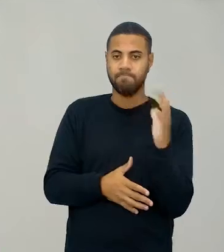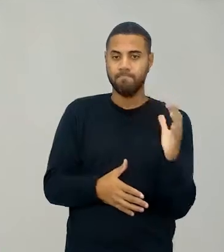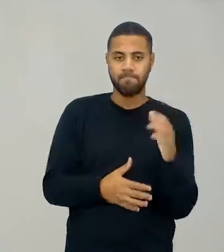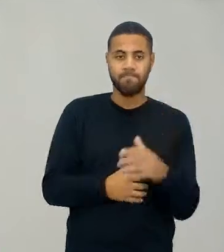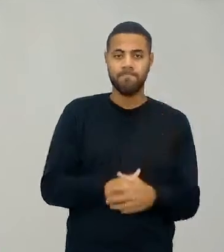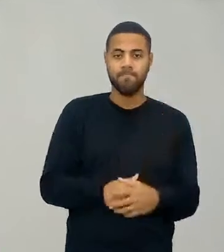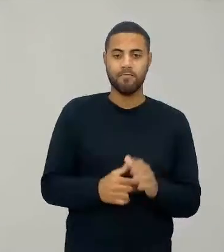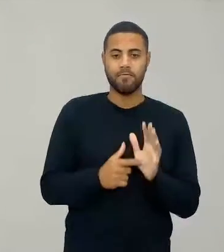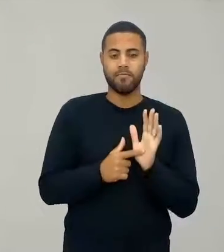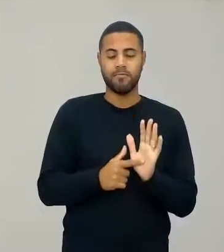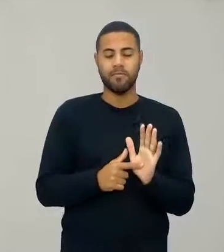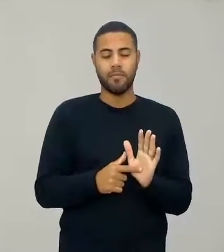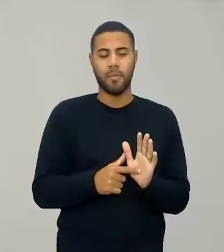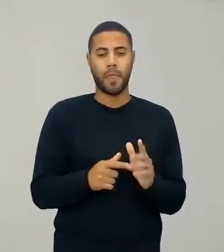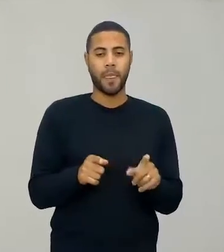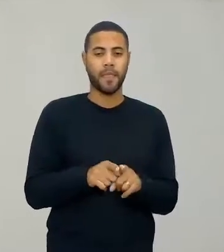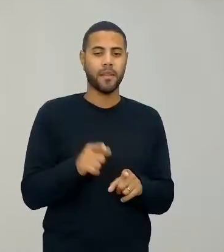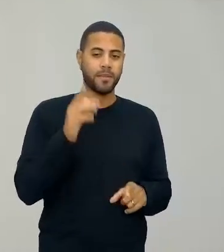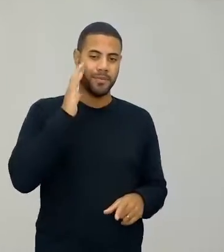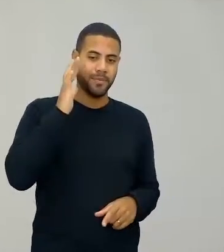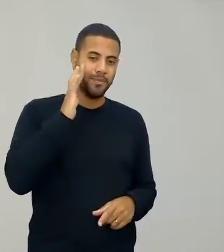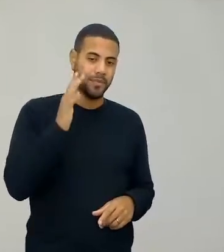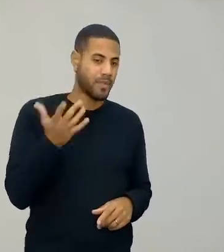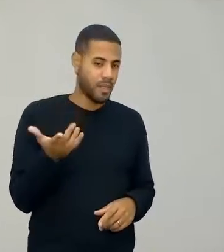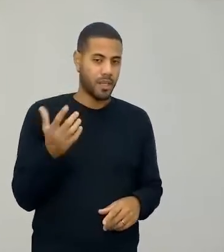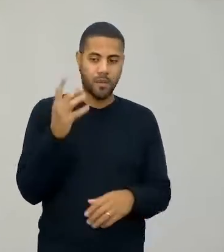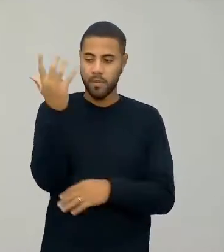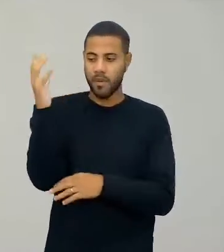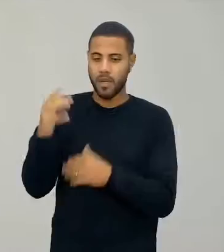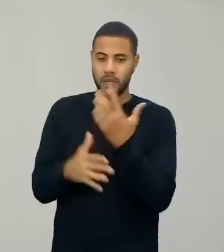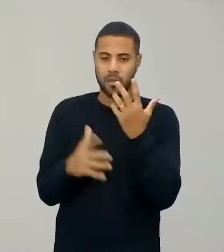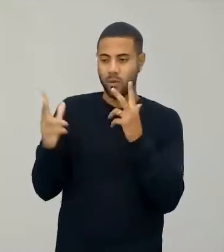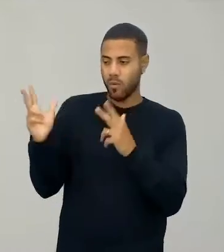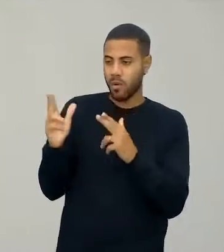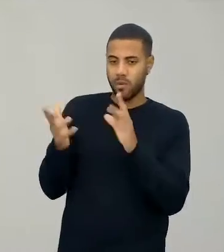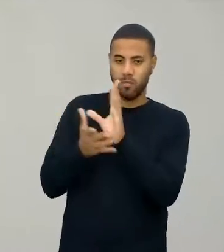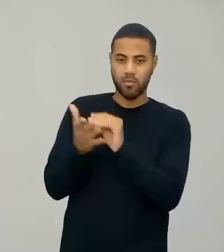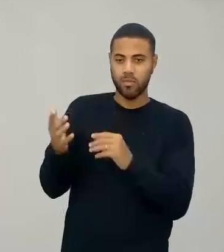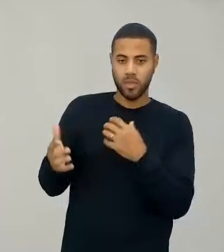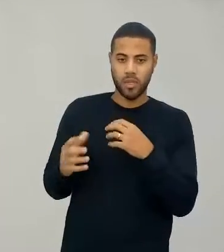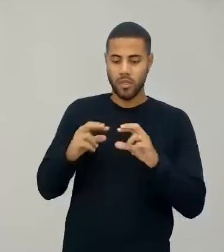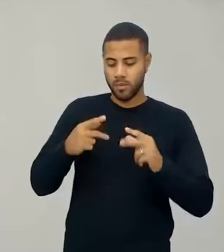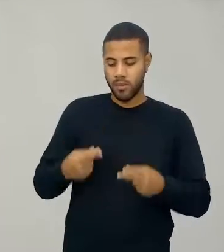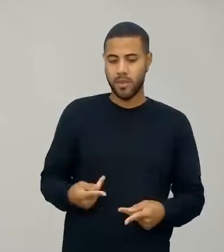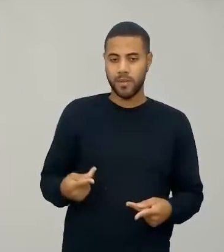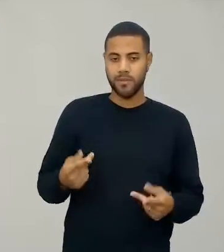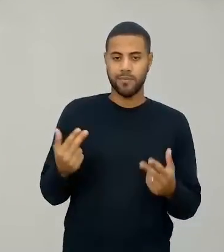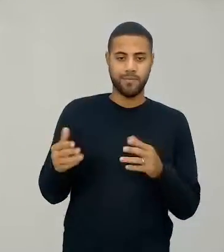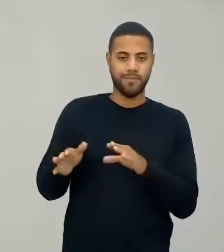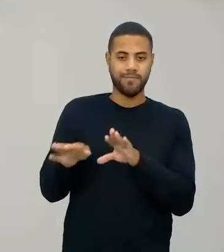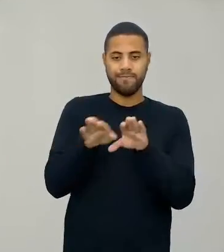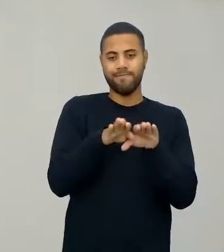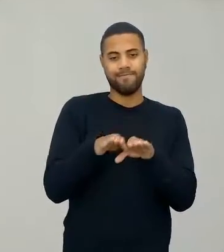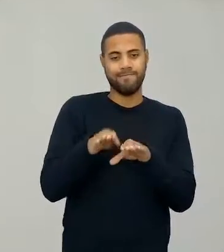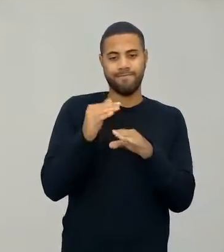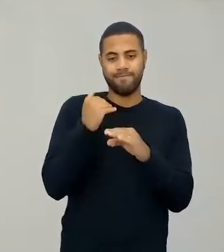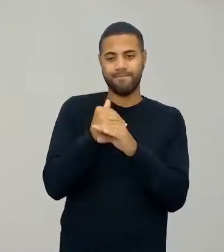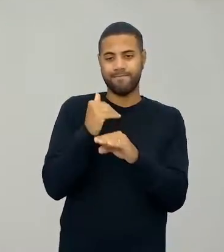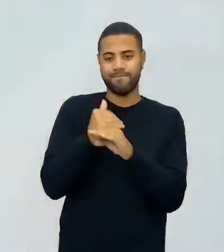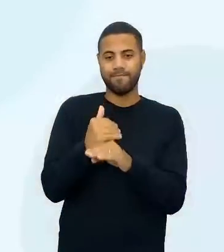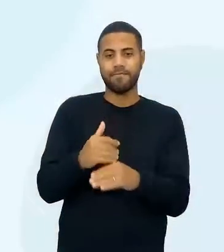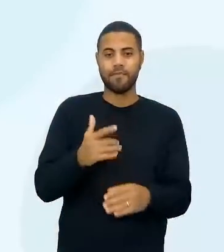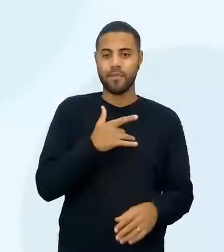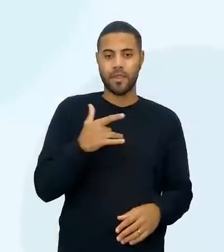saúde ambiental, volta para a saúde humana, né? Quais são os objetivos? Proteger a